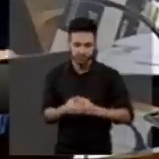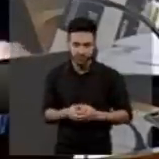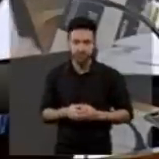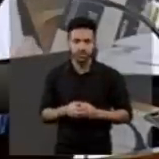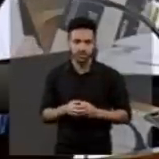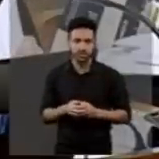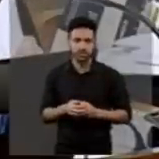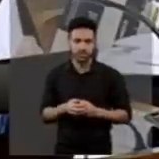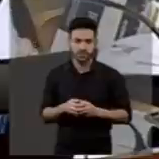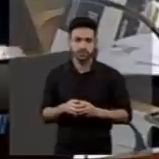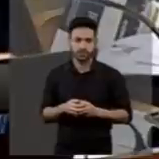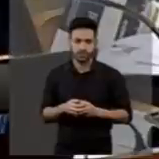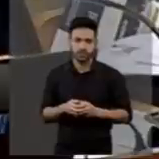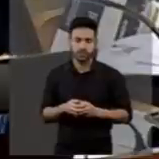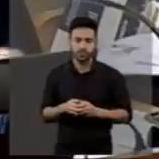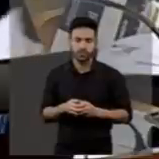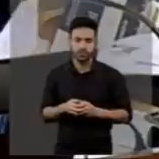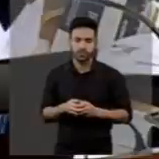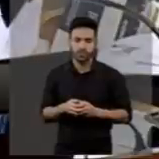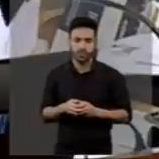se manter com o direito